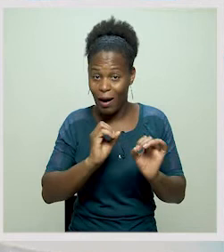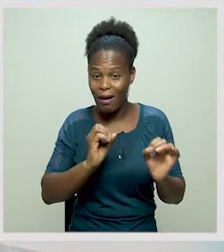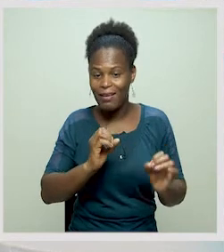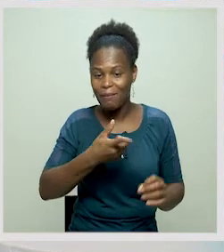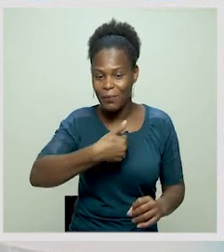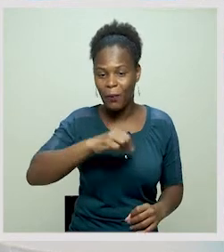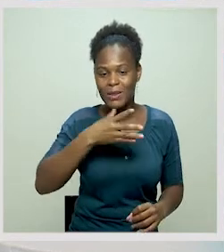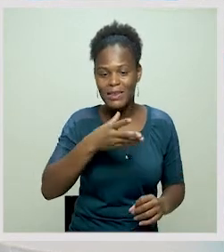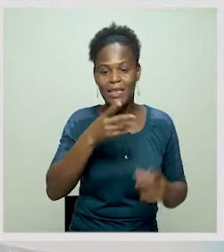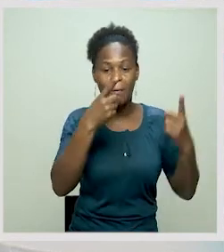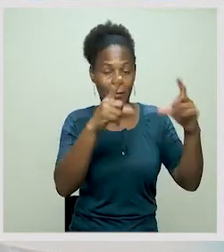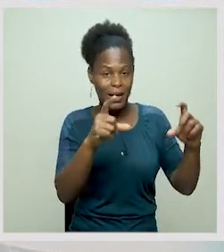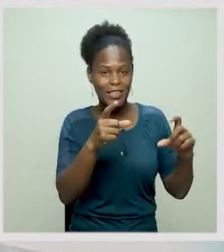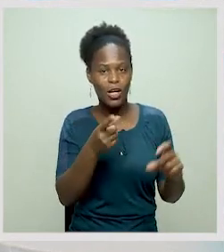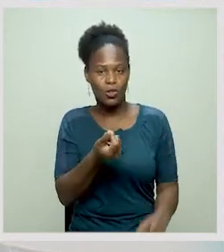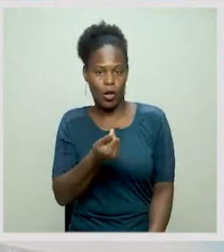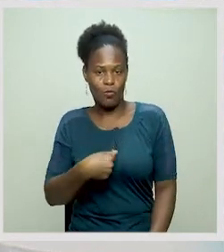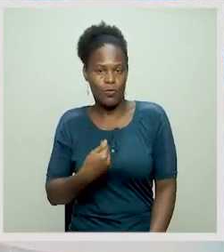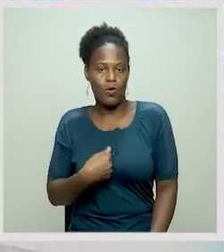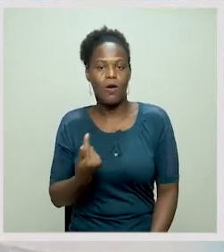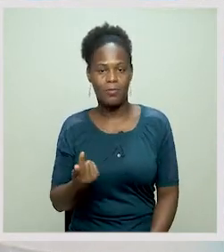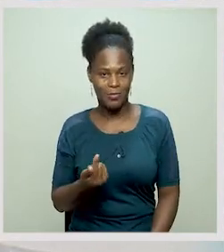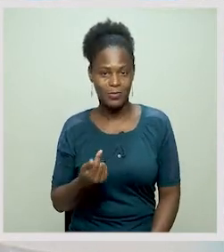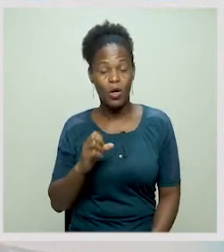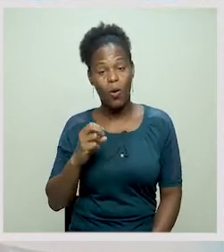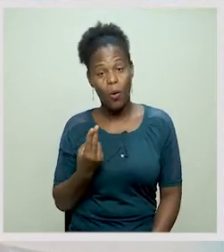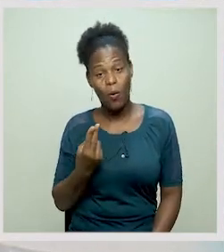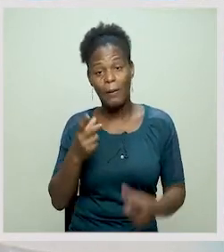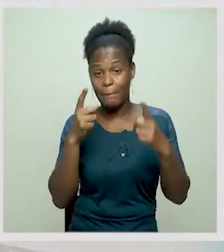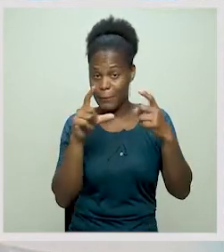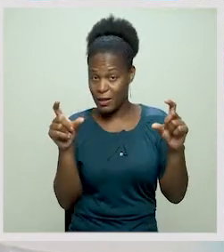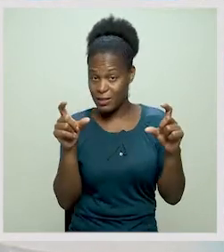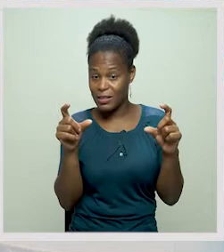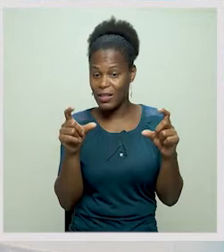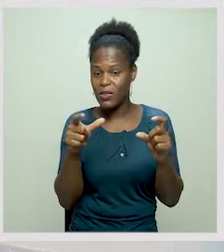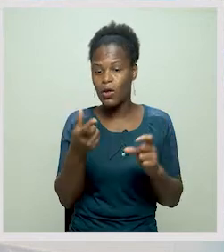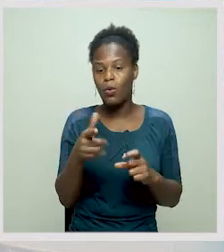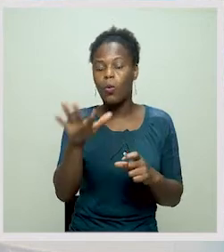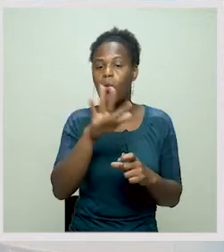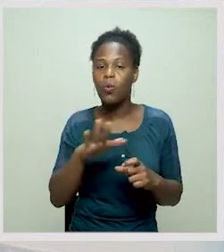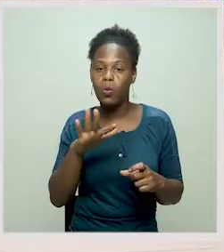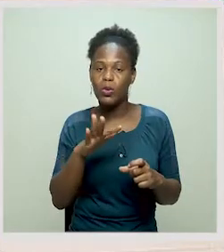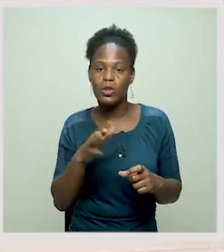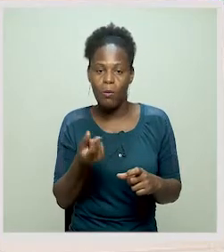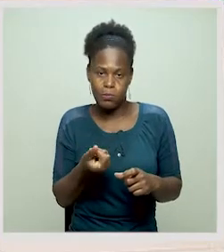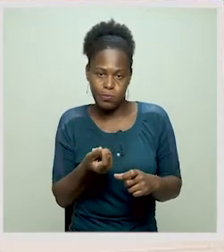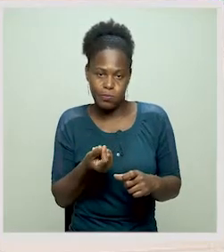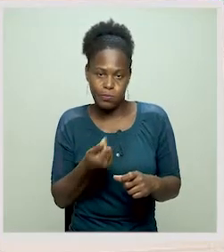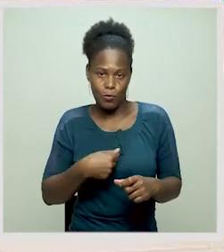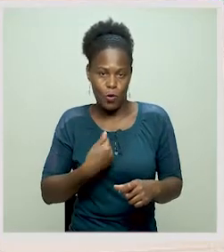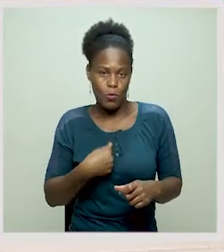empresa está a utilizar fundos próprios ou que a empresa está a utilizar o